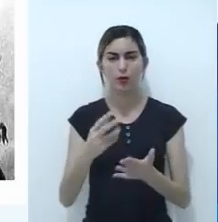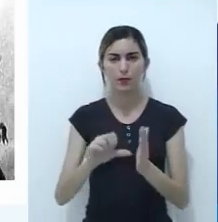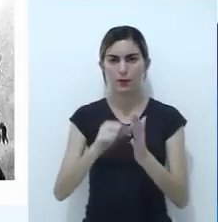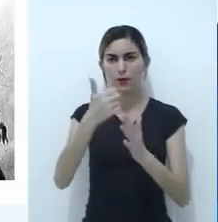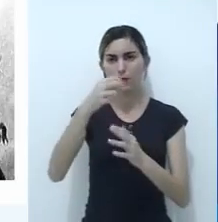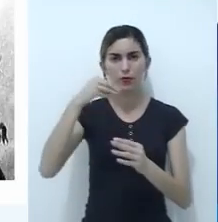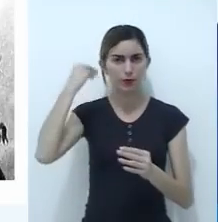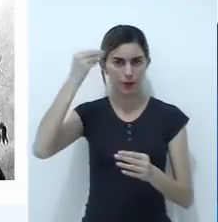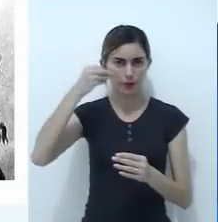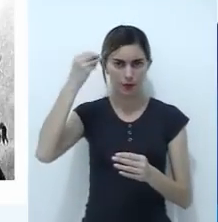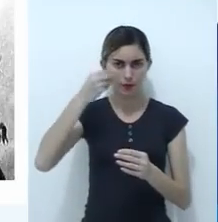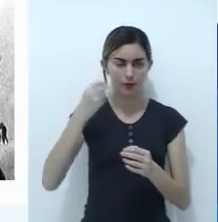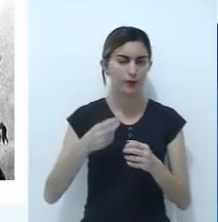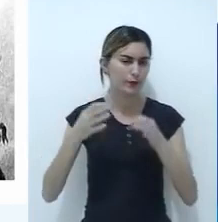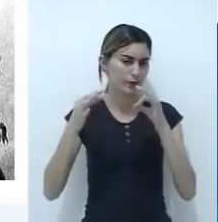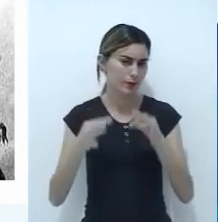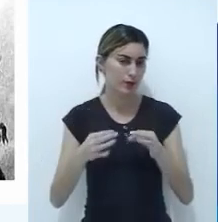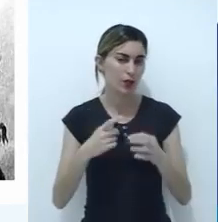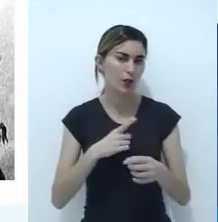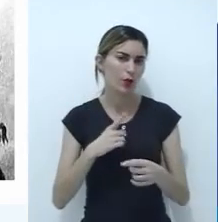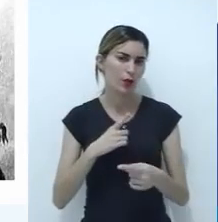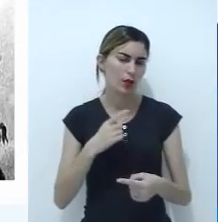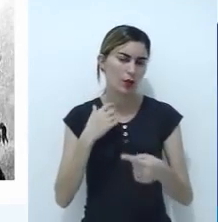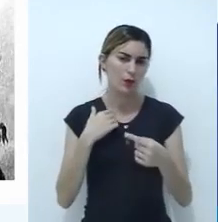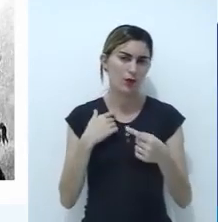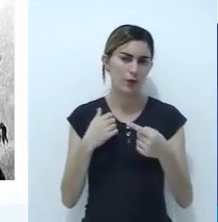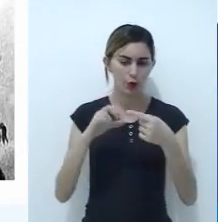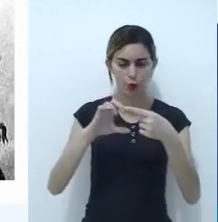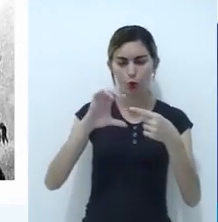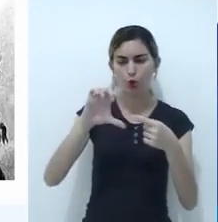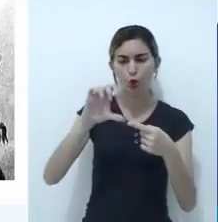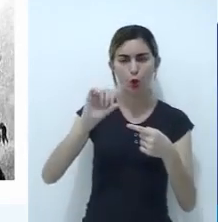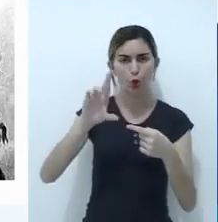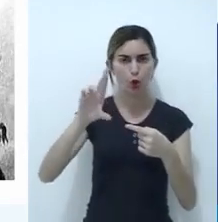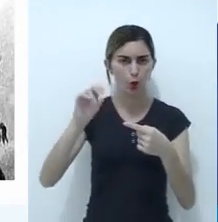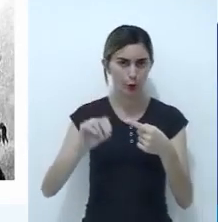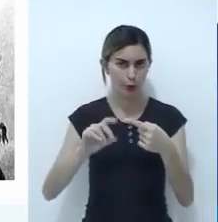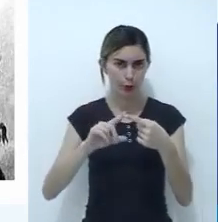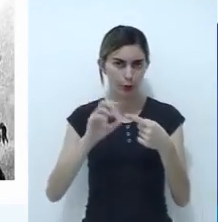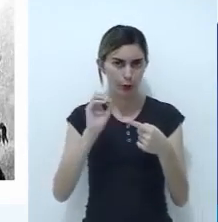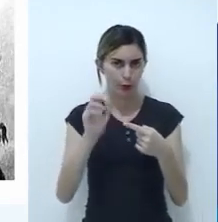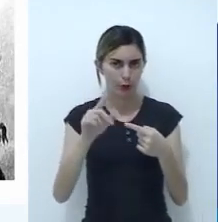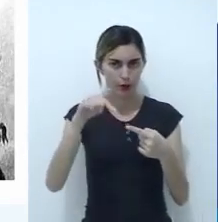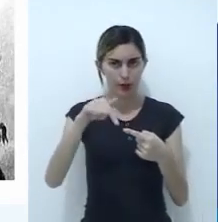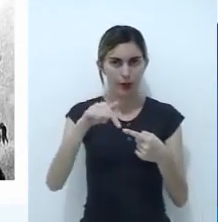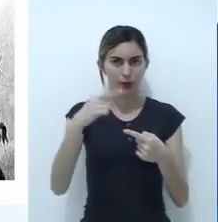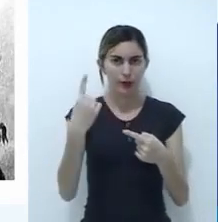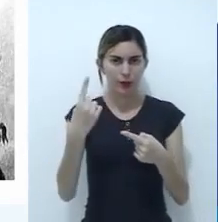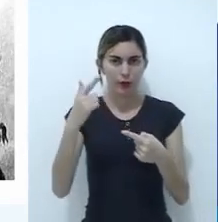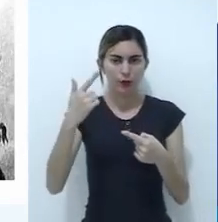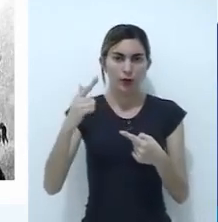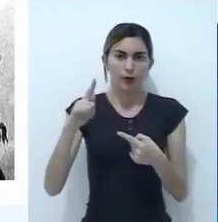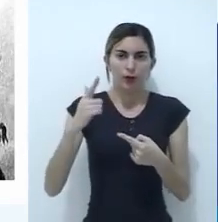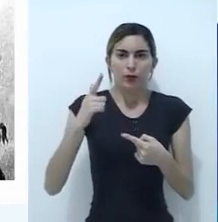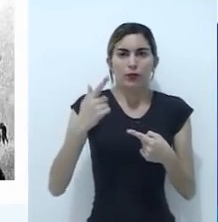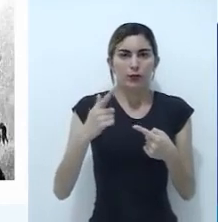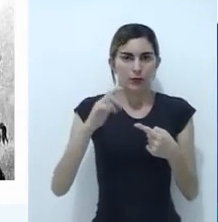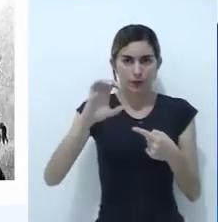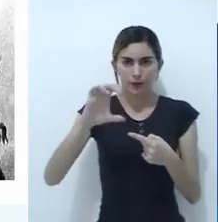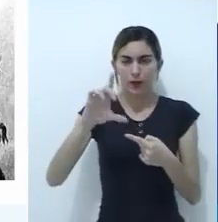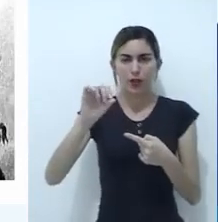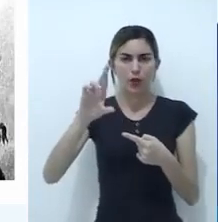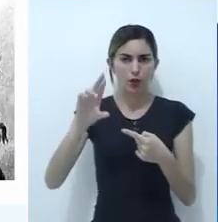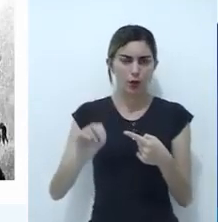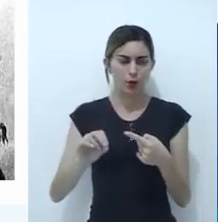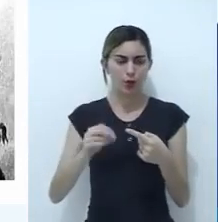primeira experiência, tá certo? Que eu tenho aí o cloro, ok? Que eu tenho 71 gramas de cloro,